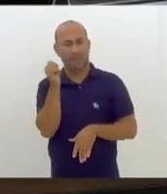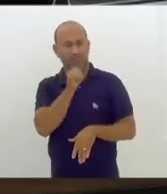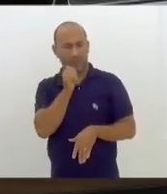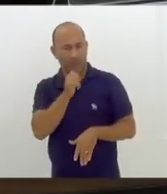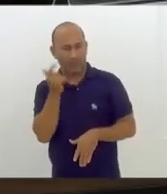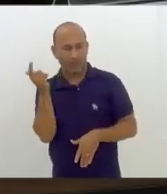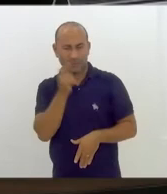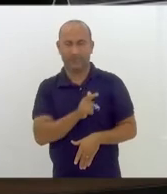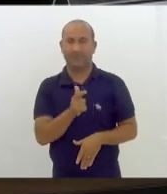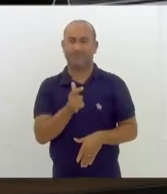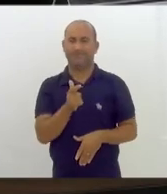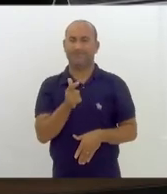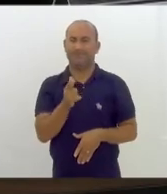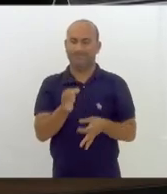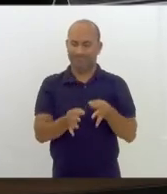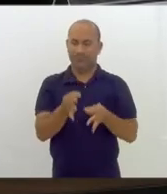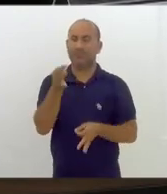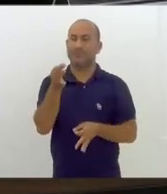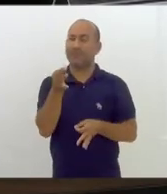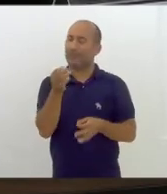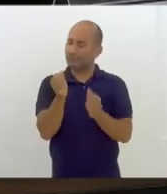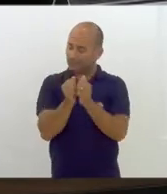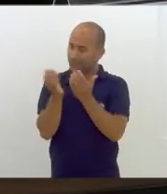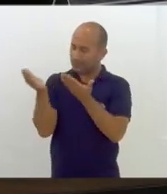justiça, já que estamos aqui com o desembargador.